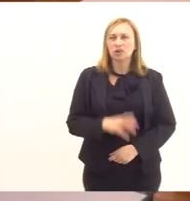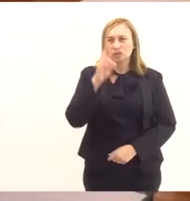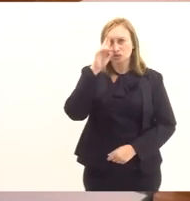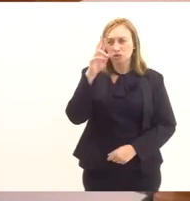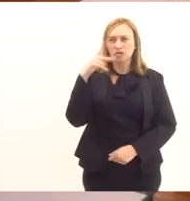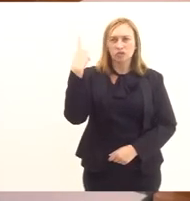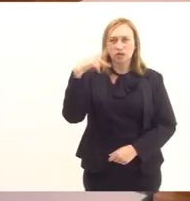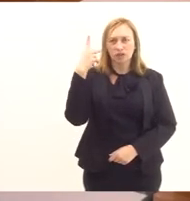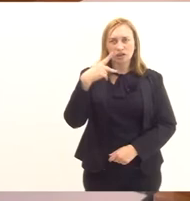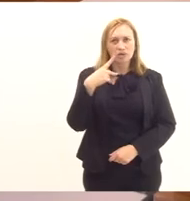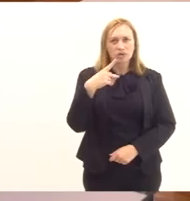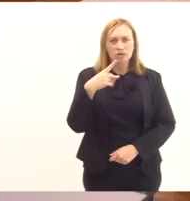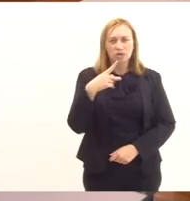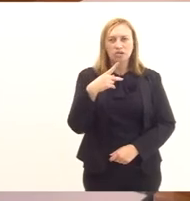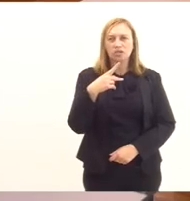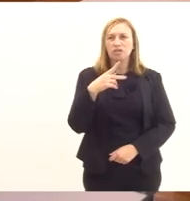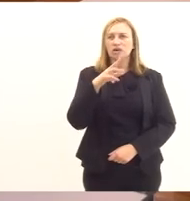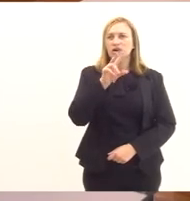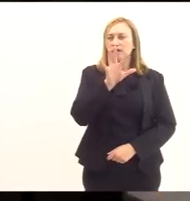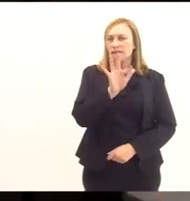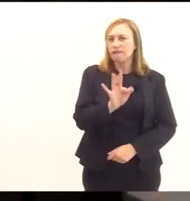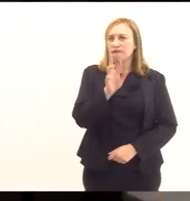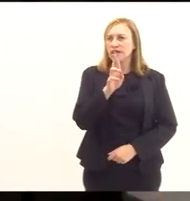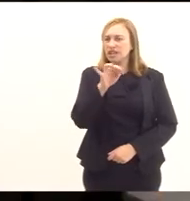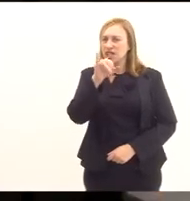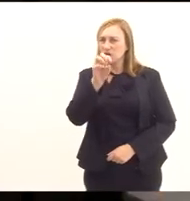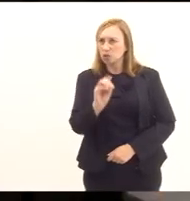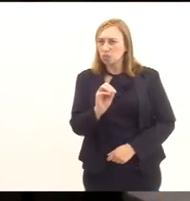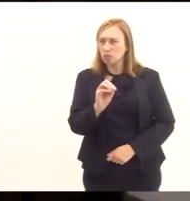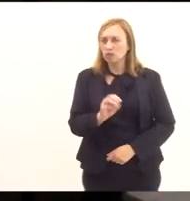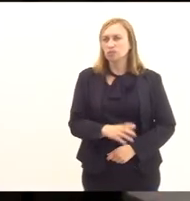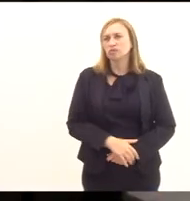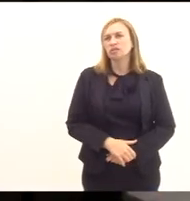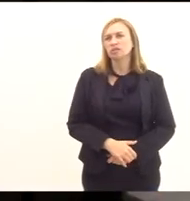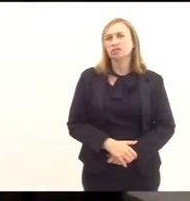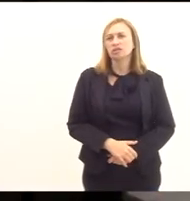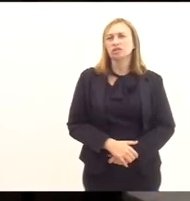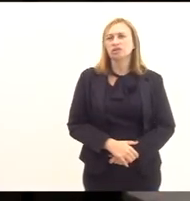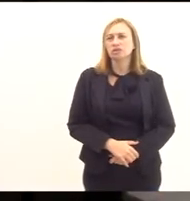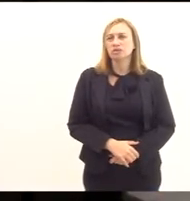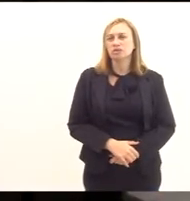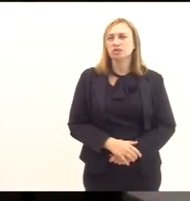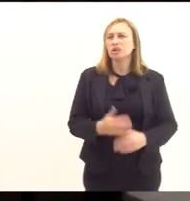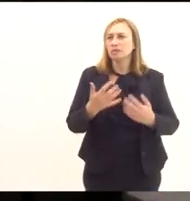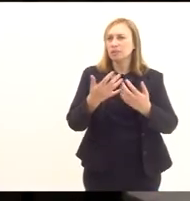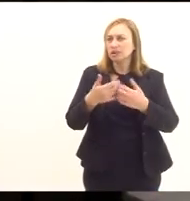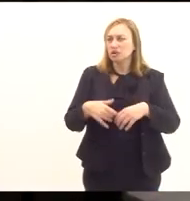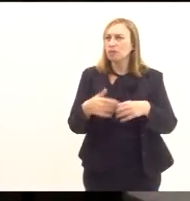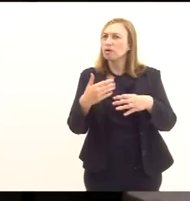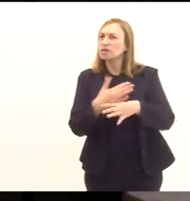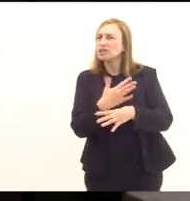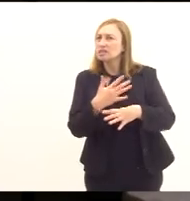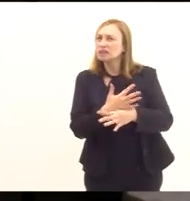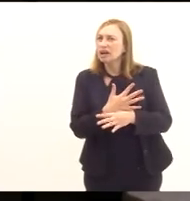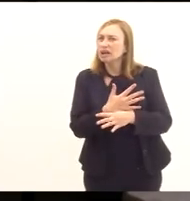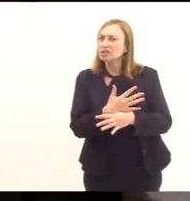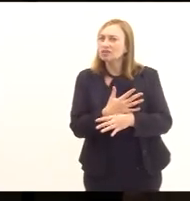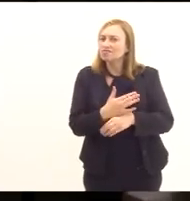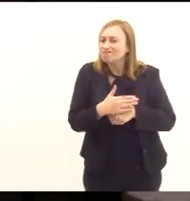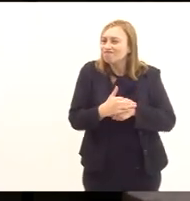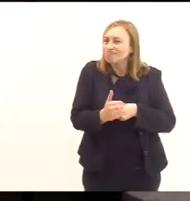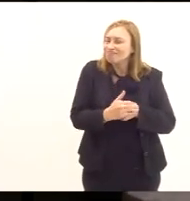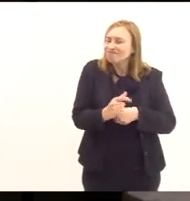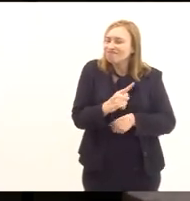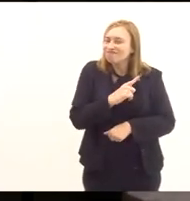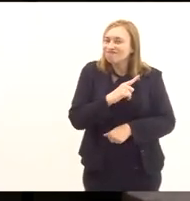Vereador perguntando fredericos Eurico é é Petrópolis É uma cidade de muito